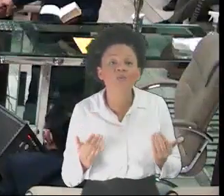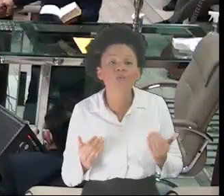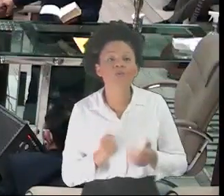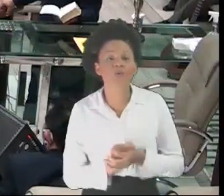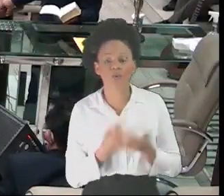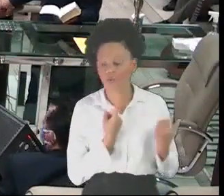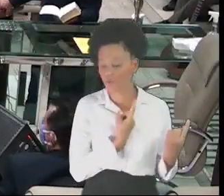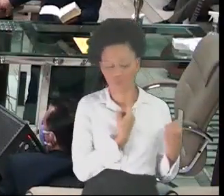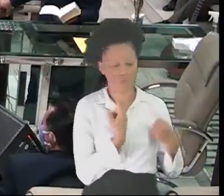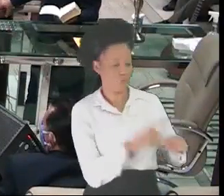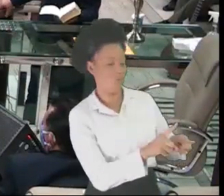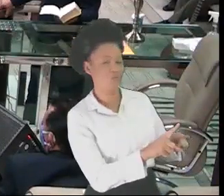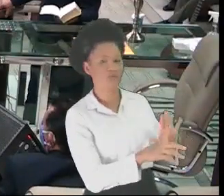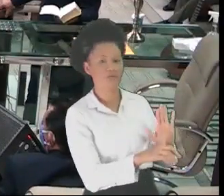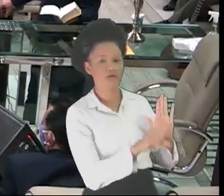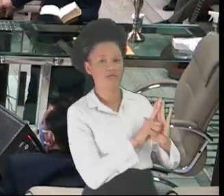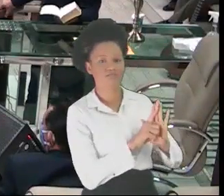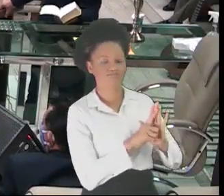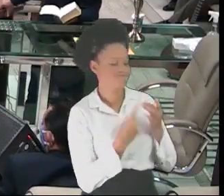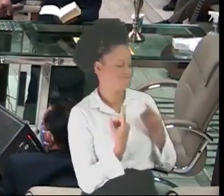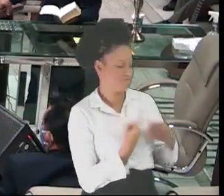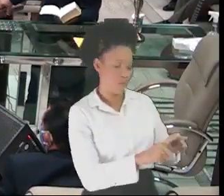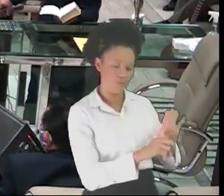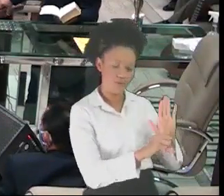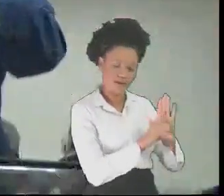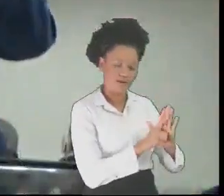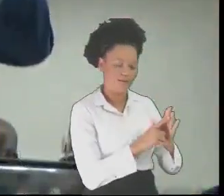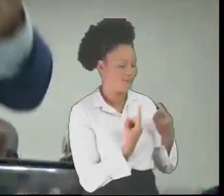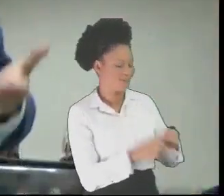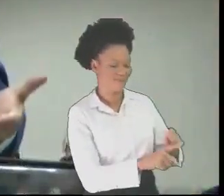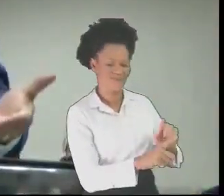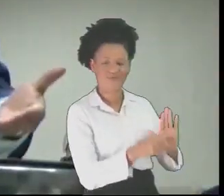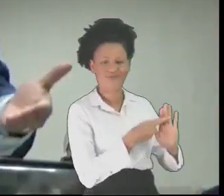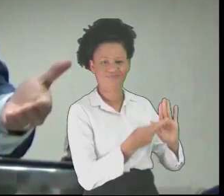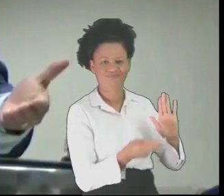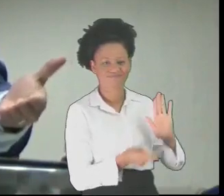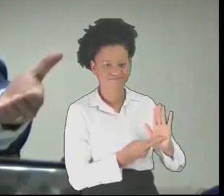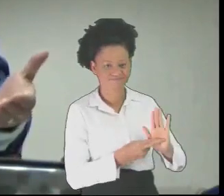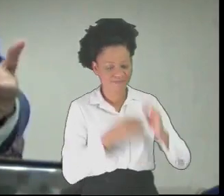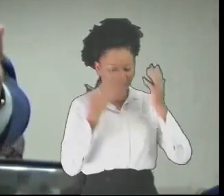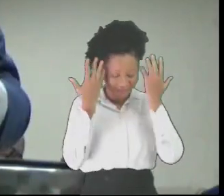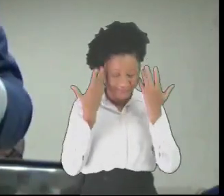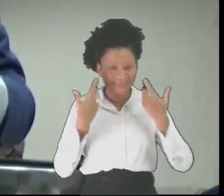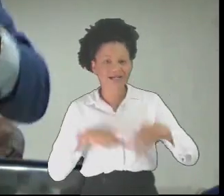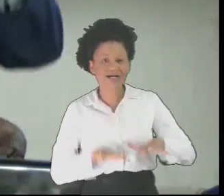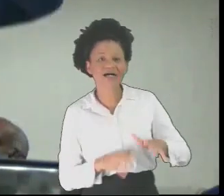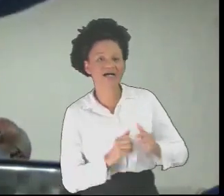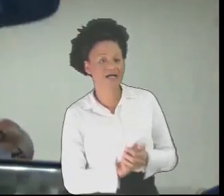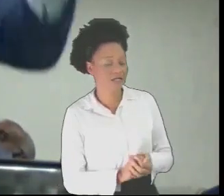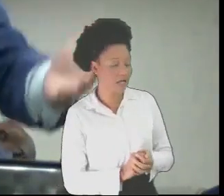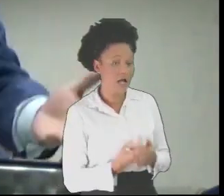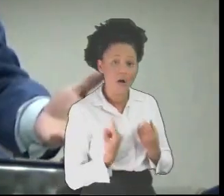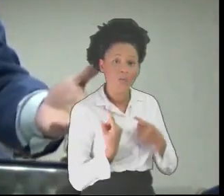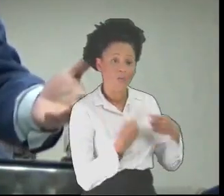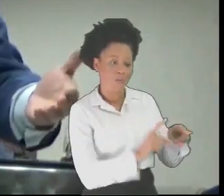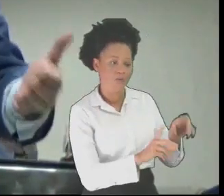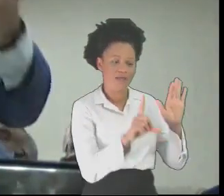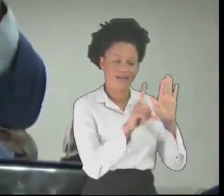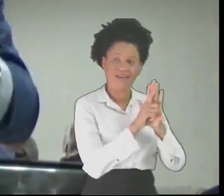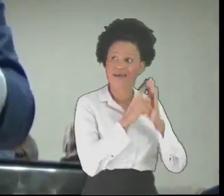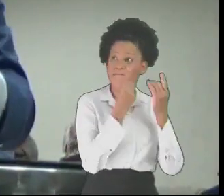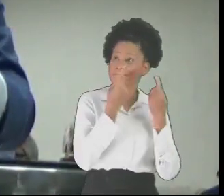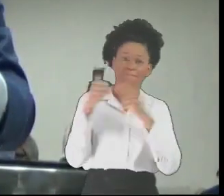Contra a lei. Contra a regra. Contra a lei natural. é contra a lei divina,